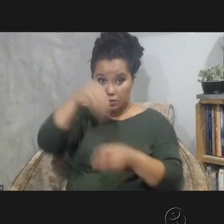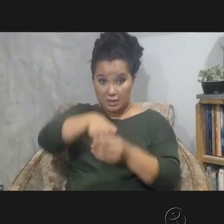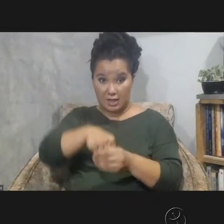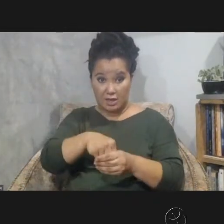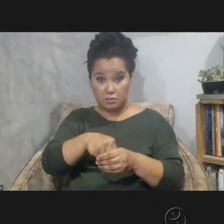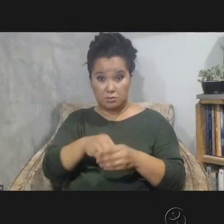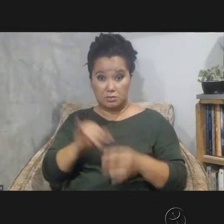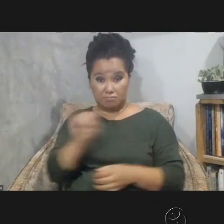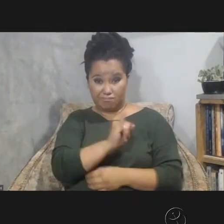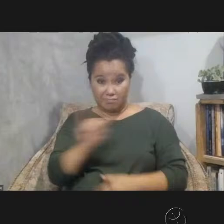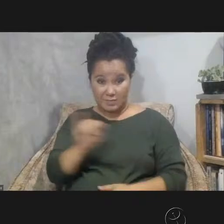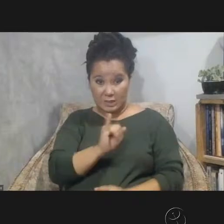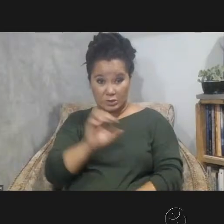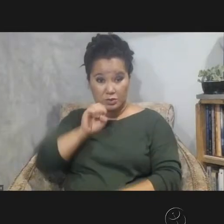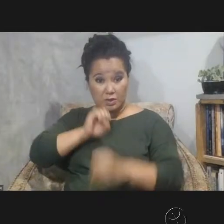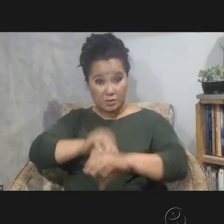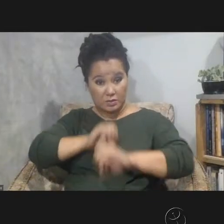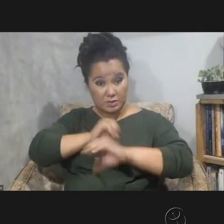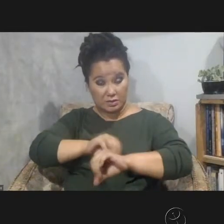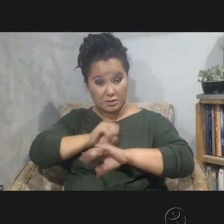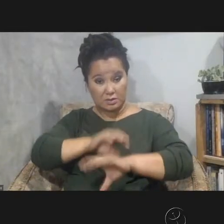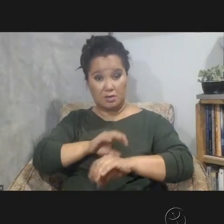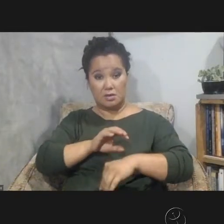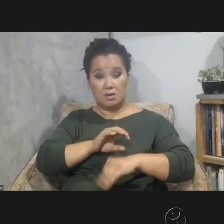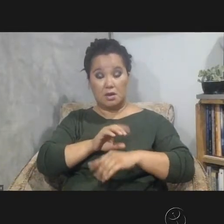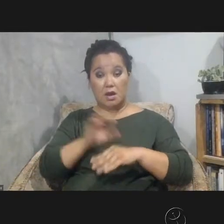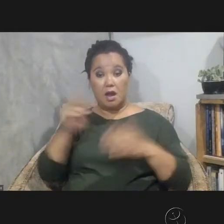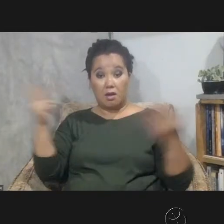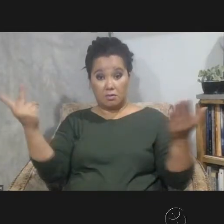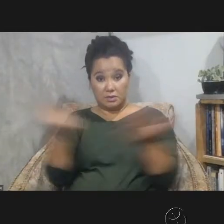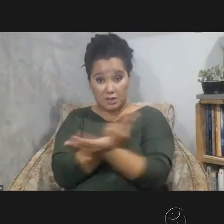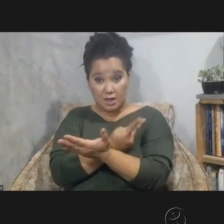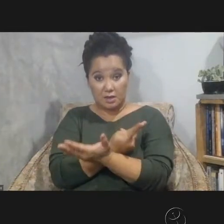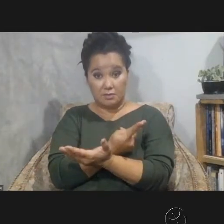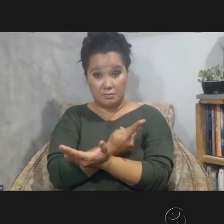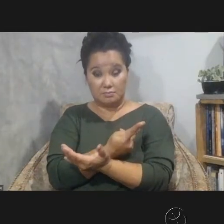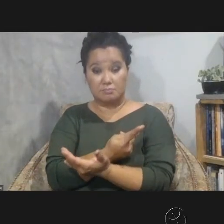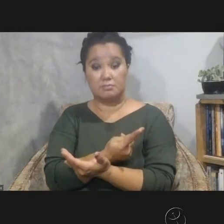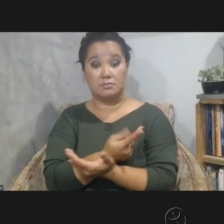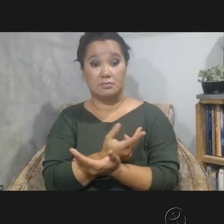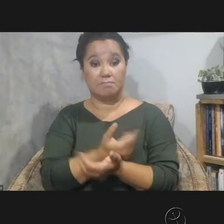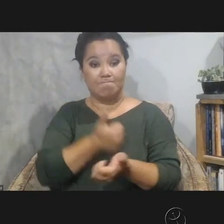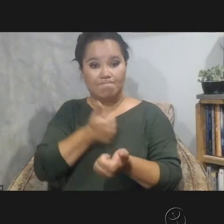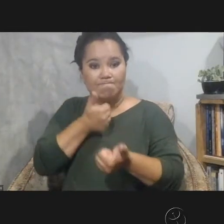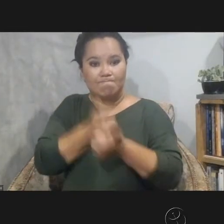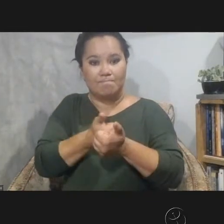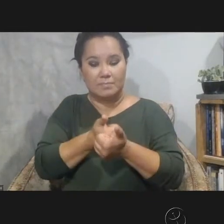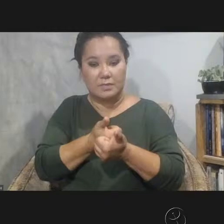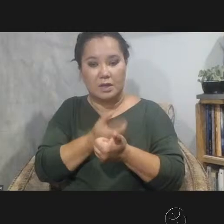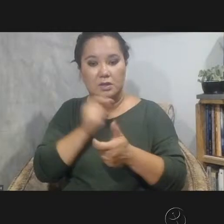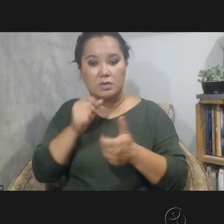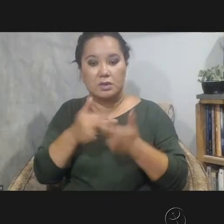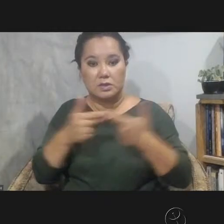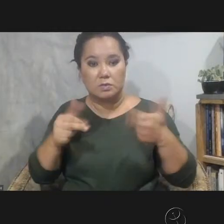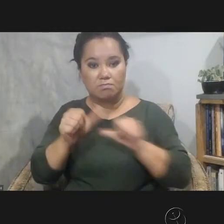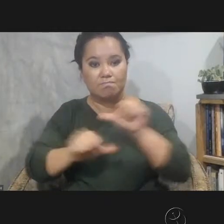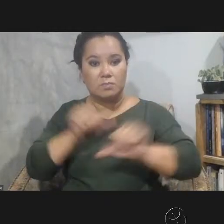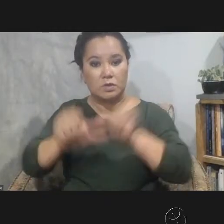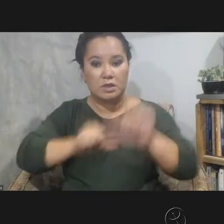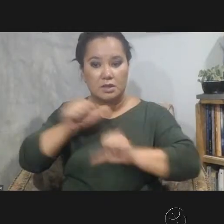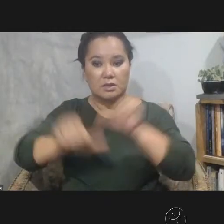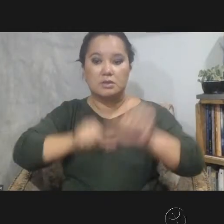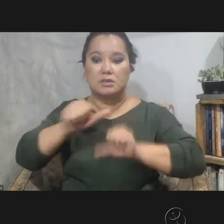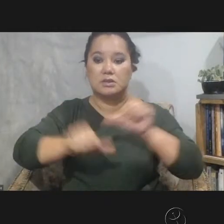corre bem perto das mudanças na ordem socioeconômica. Durante a era